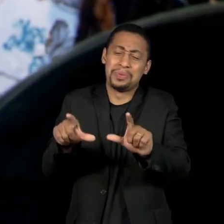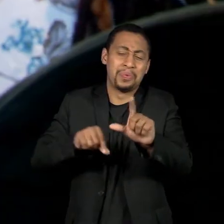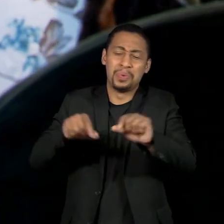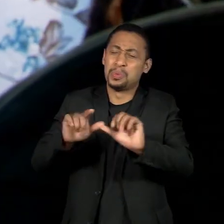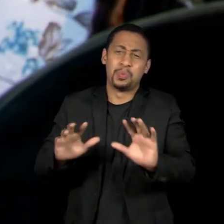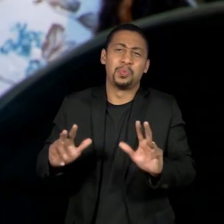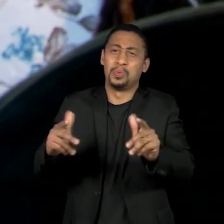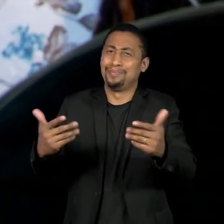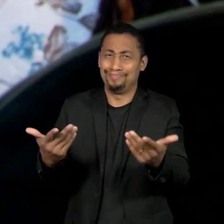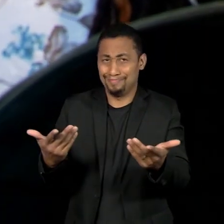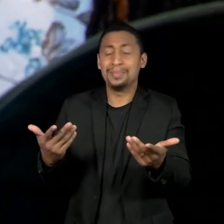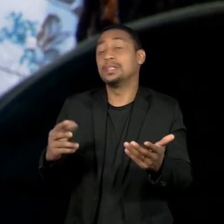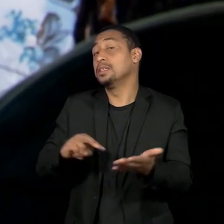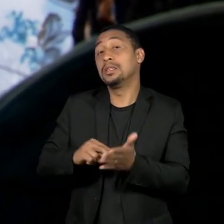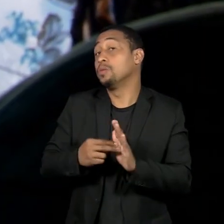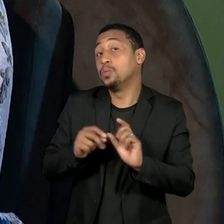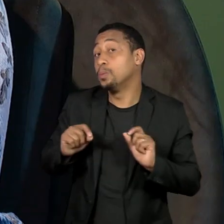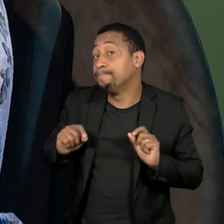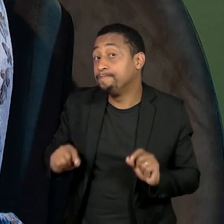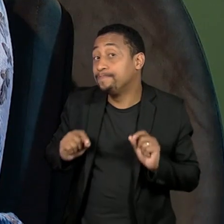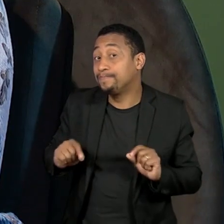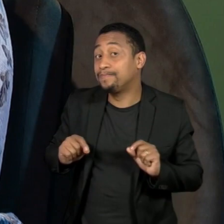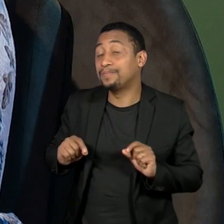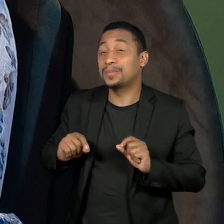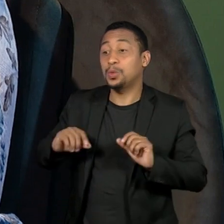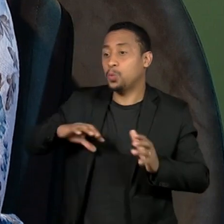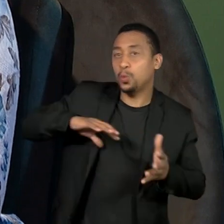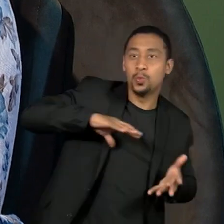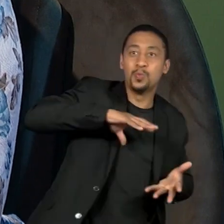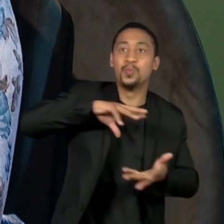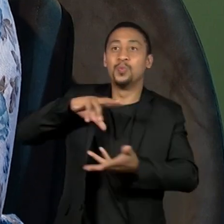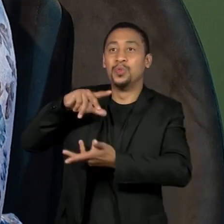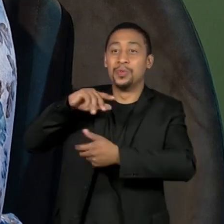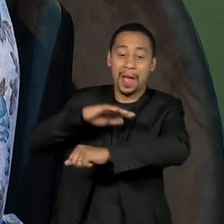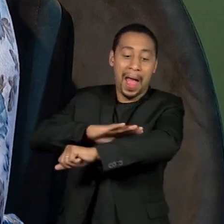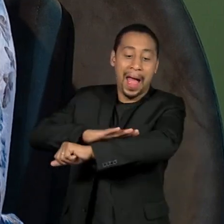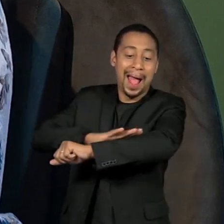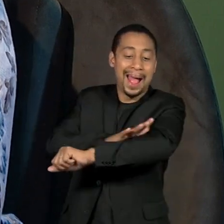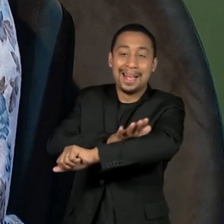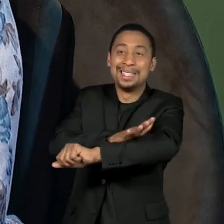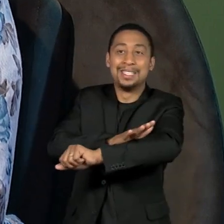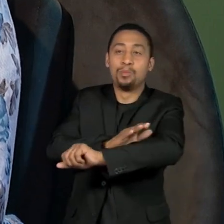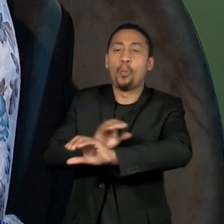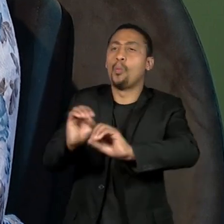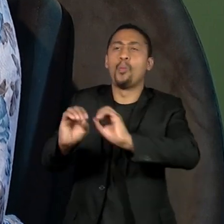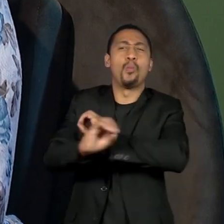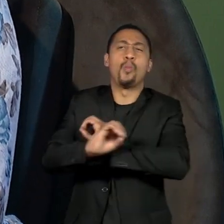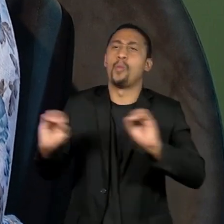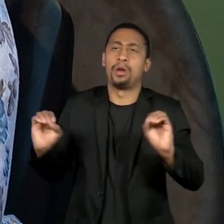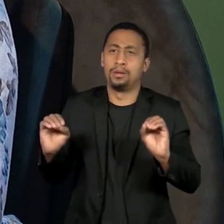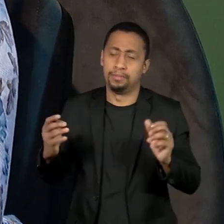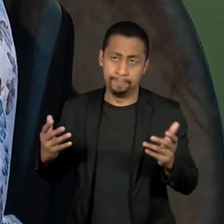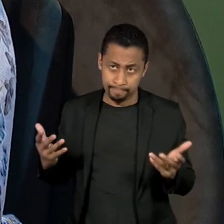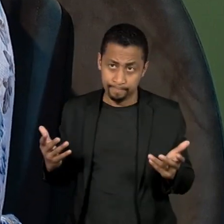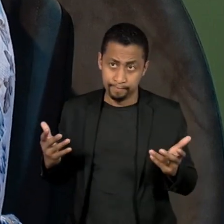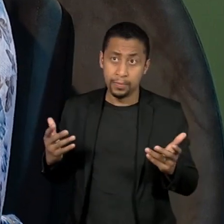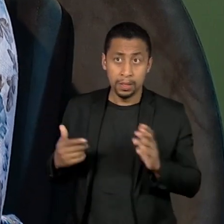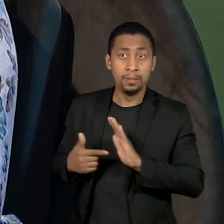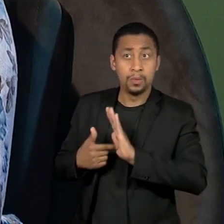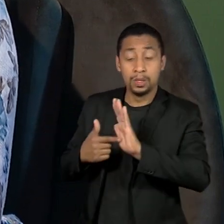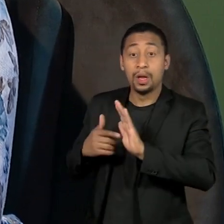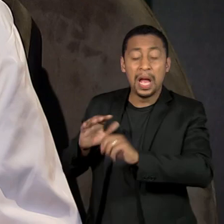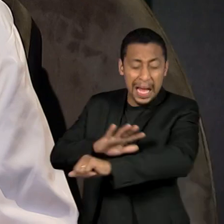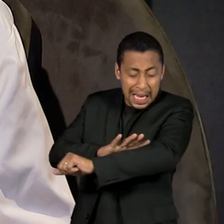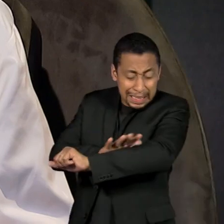vislumbrar um mundo sem racismo, né? Que eu acho que a gente fica eu tenho muita preocupação de que o racismo não seja o principal protagonista das